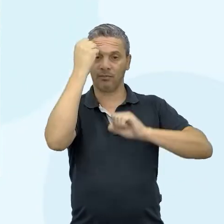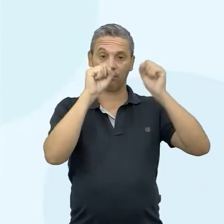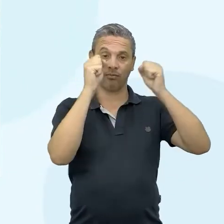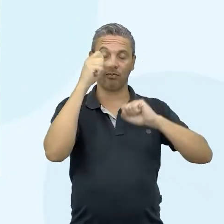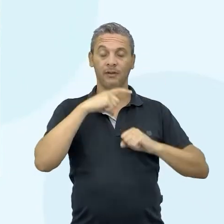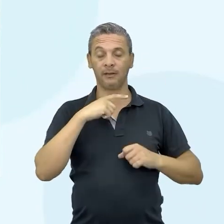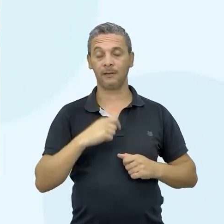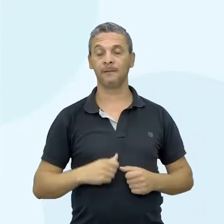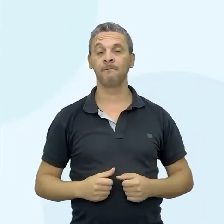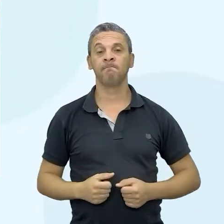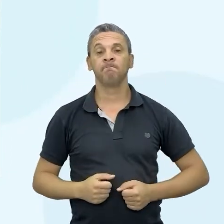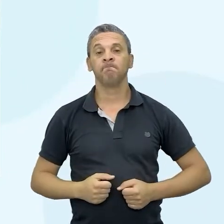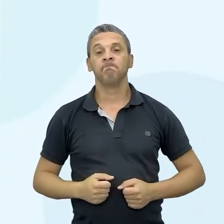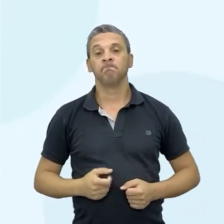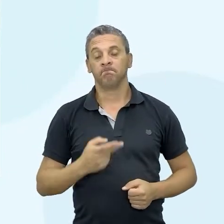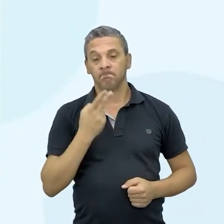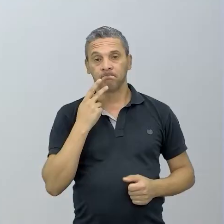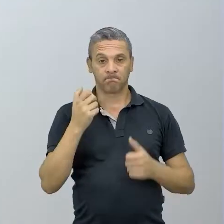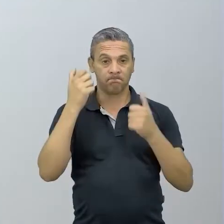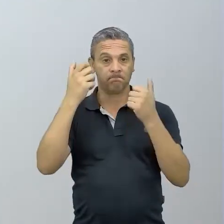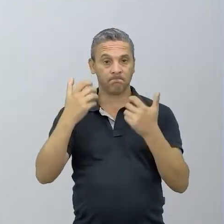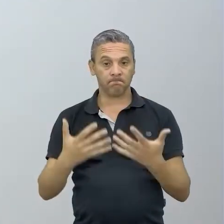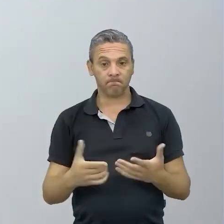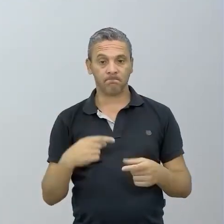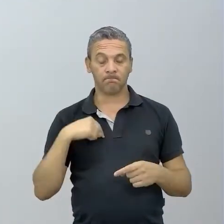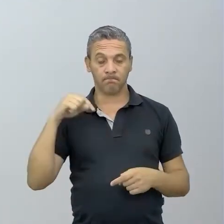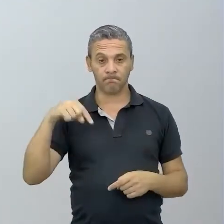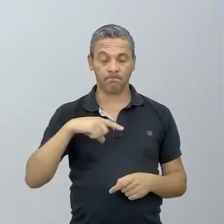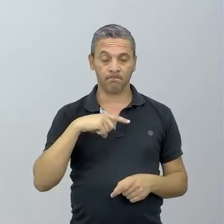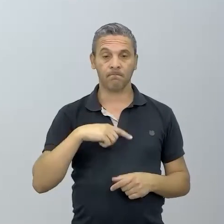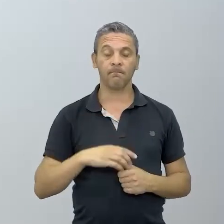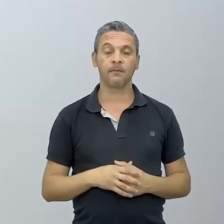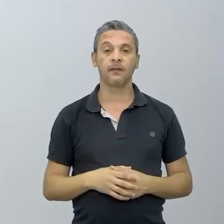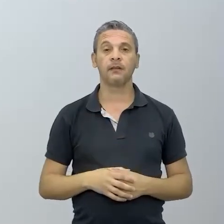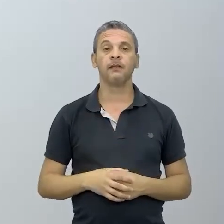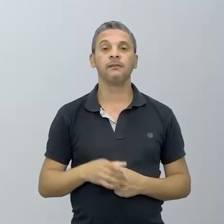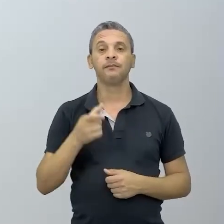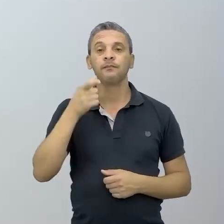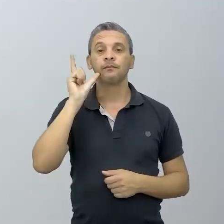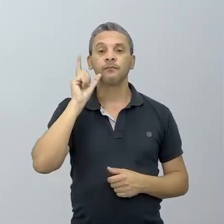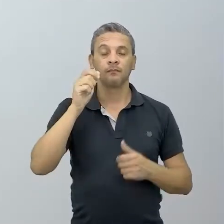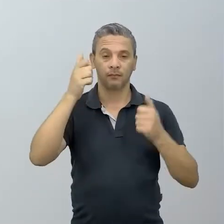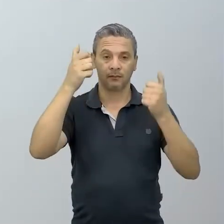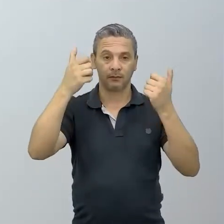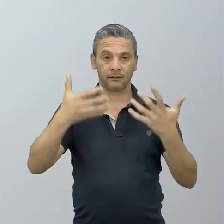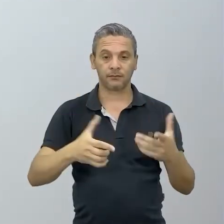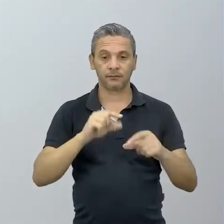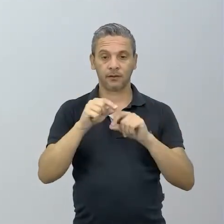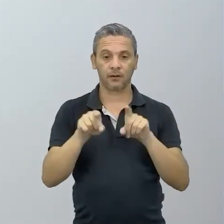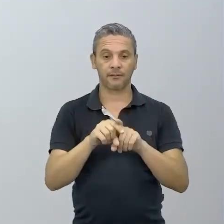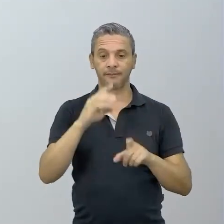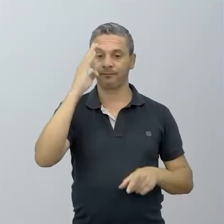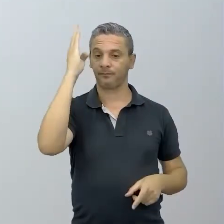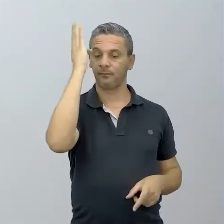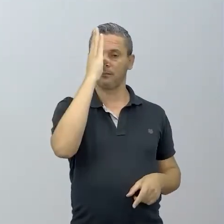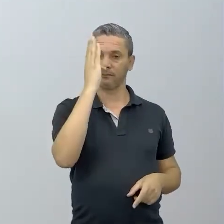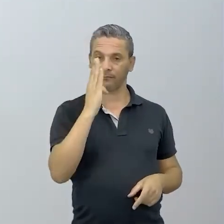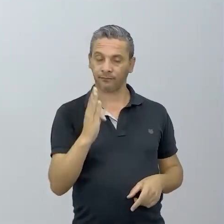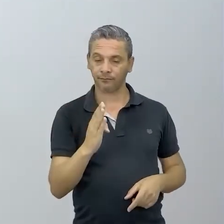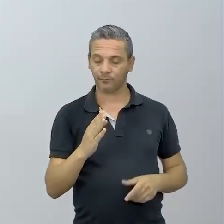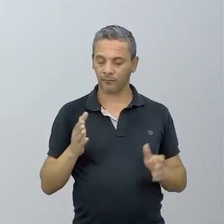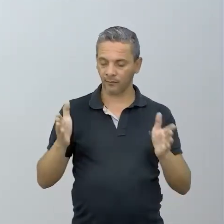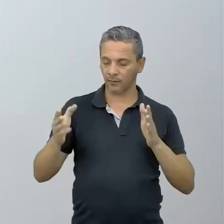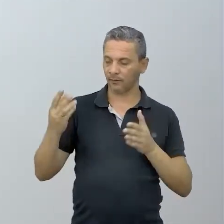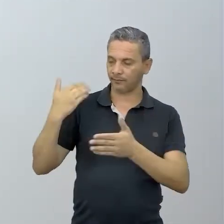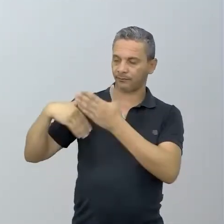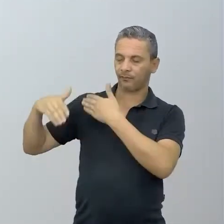Eu falei para vocês, aqui para mim de novo, aqui na câmera, eu falei para vocês anteriormente, bem nas primeiras aulas, que o Brasil, mais ou menos em